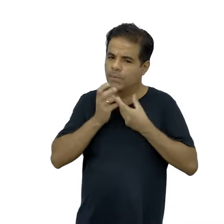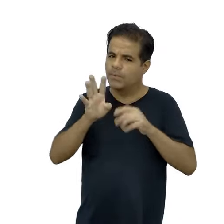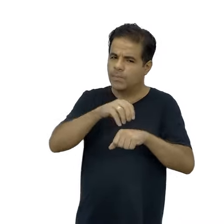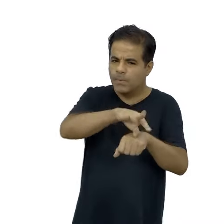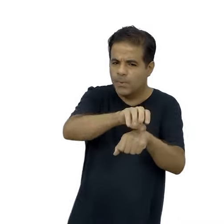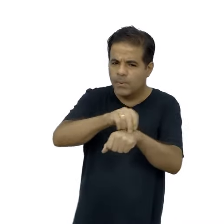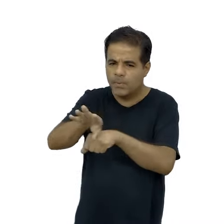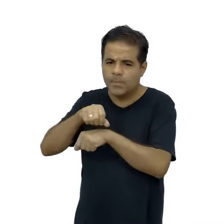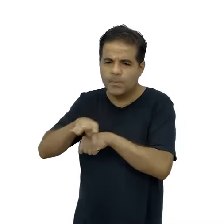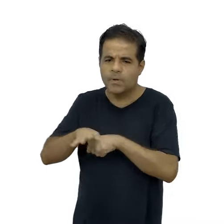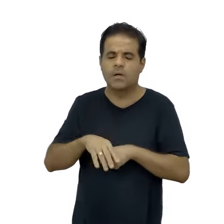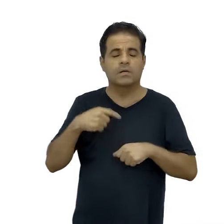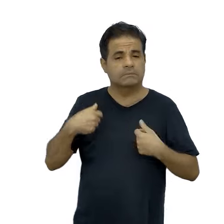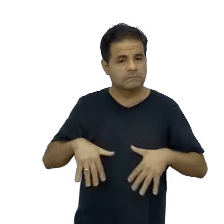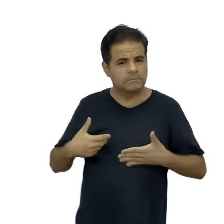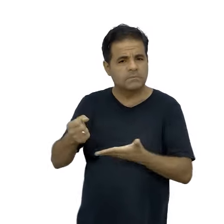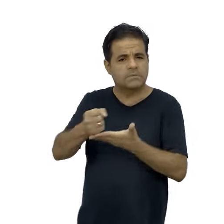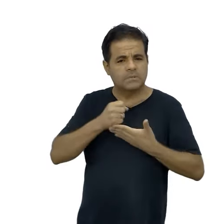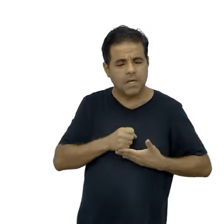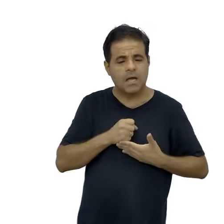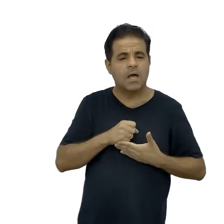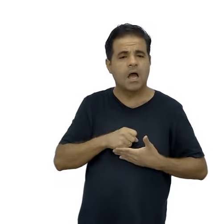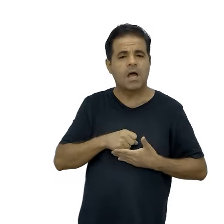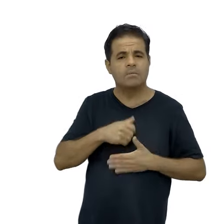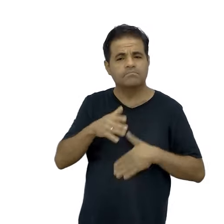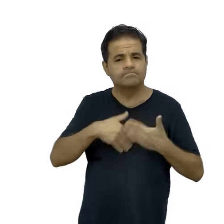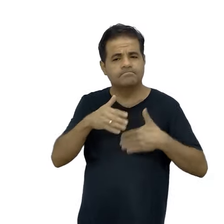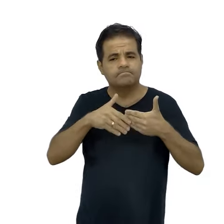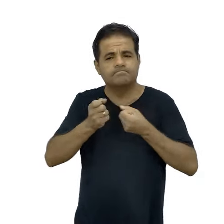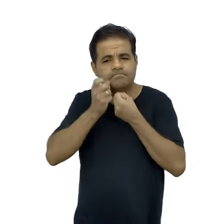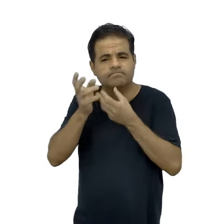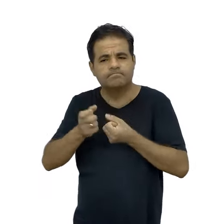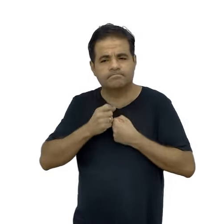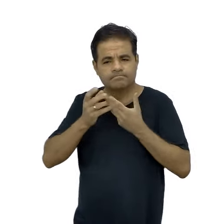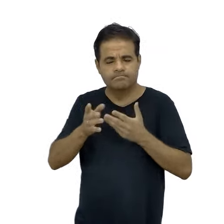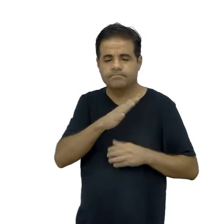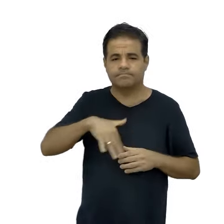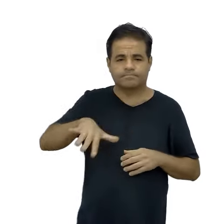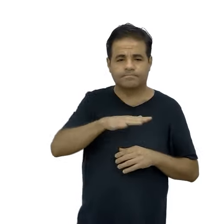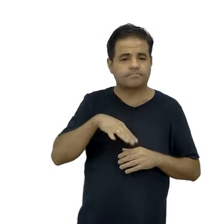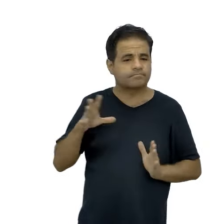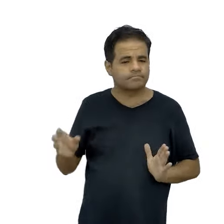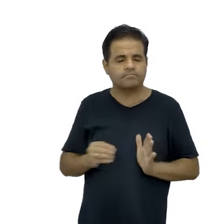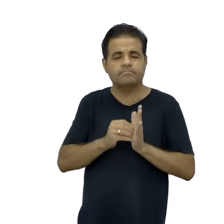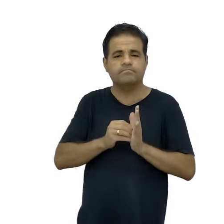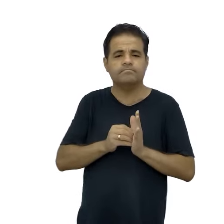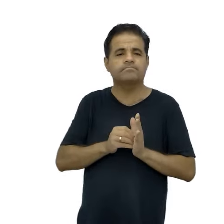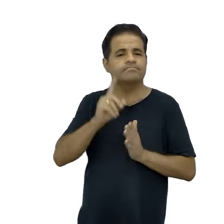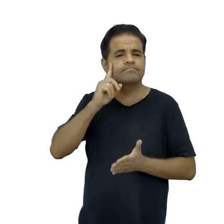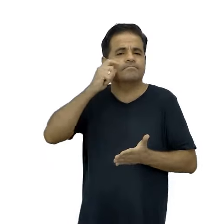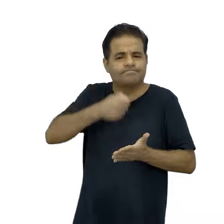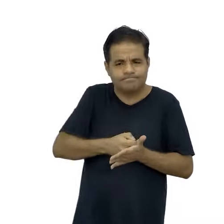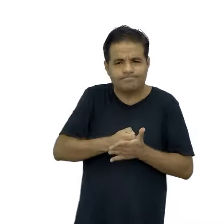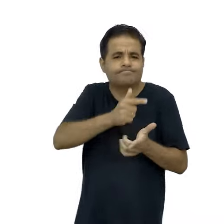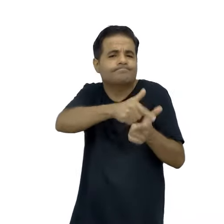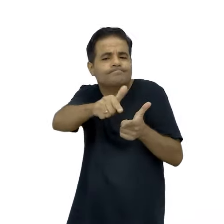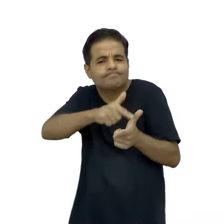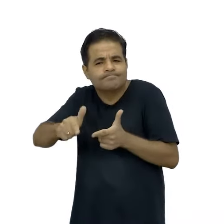informações, traz assim um arcabouço de informações sobre a teoria da resolução de